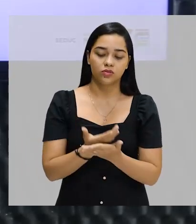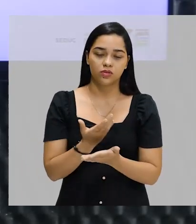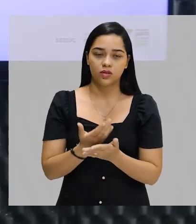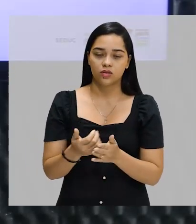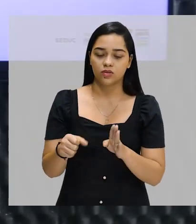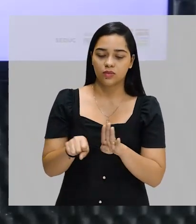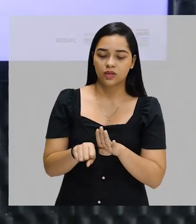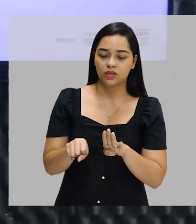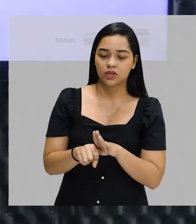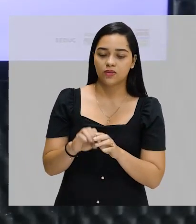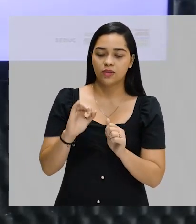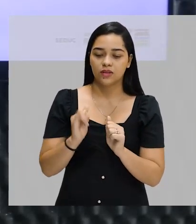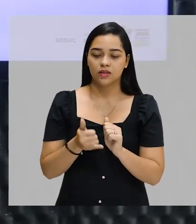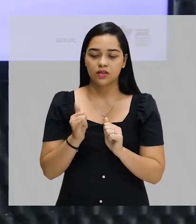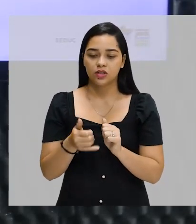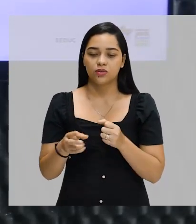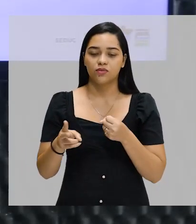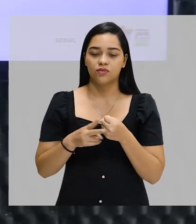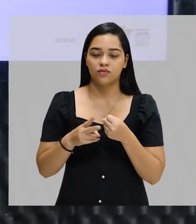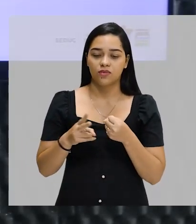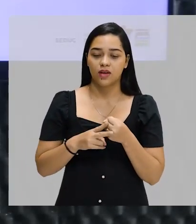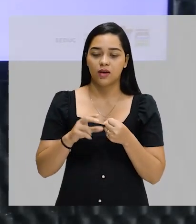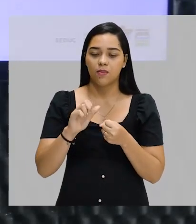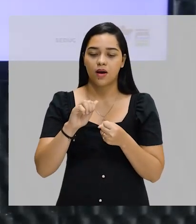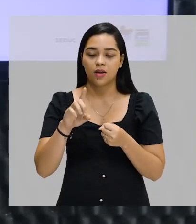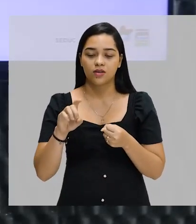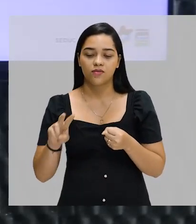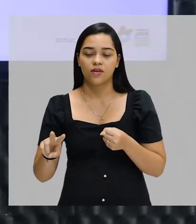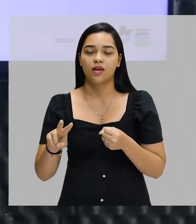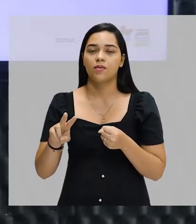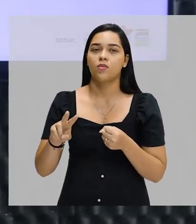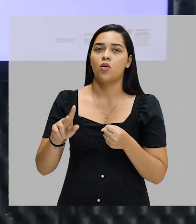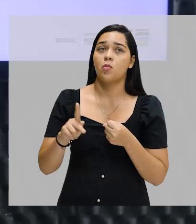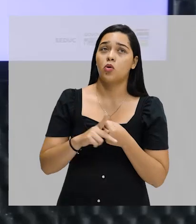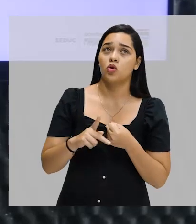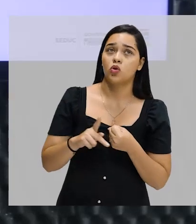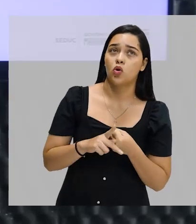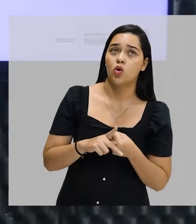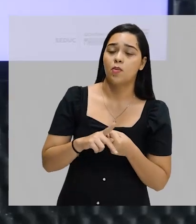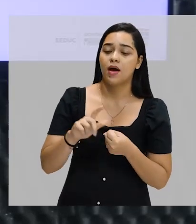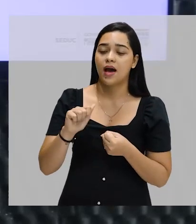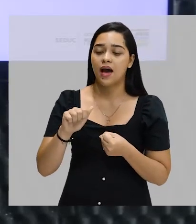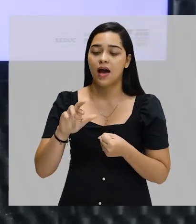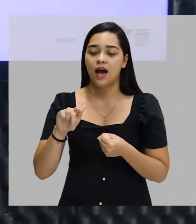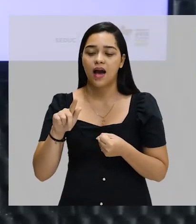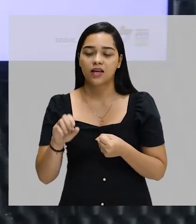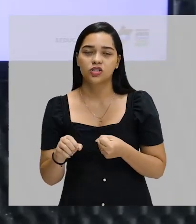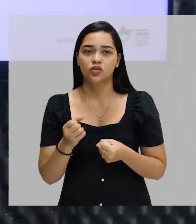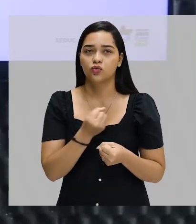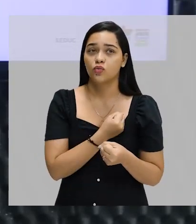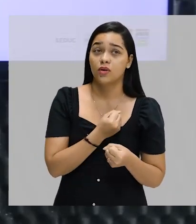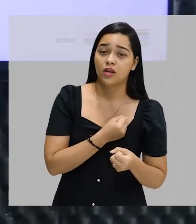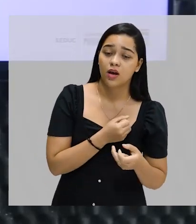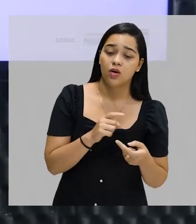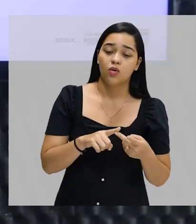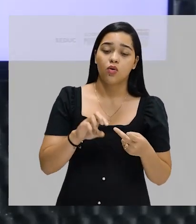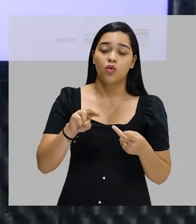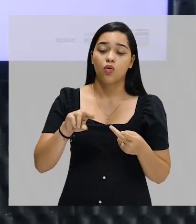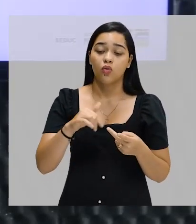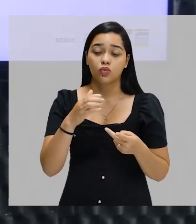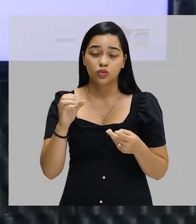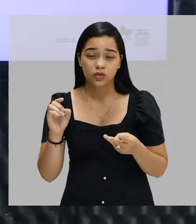Substantivo, adjetivo, verbo, advérbio, pronome, artigo numeral, interjeição, conjunção